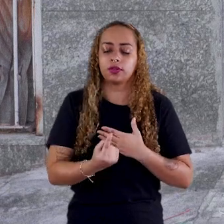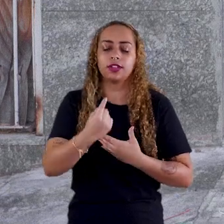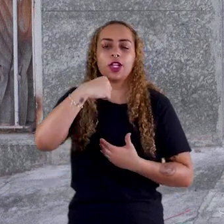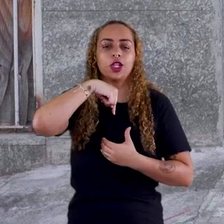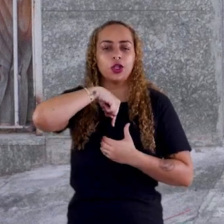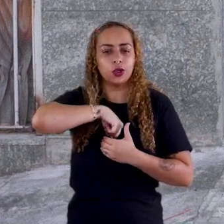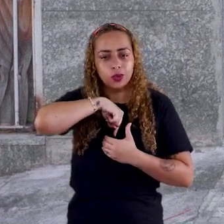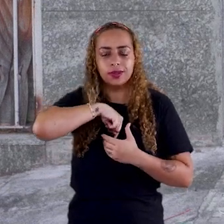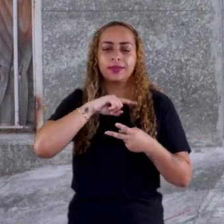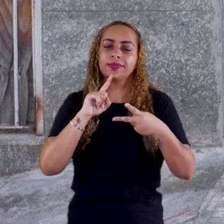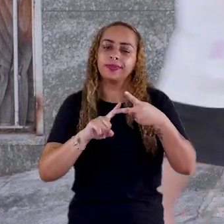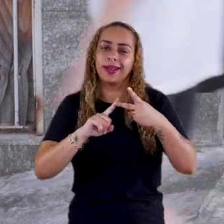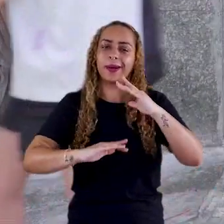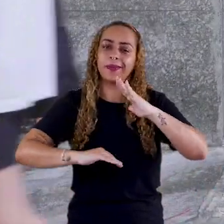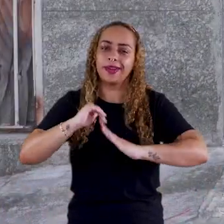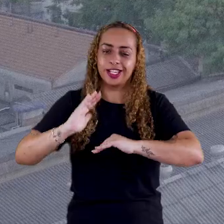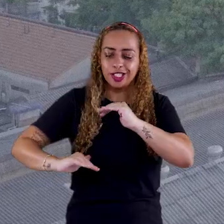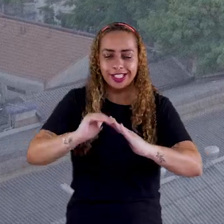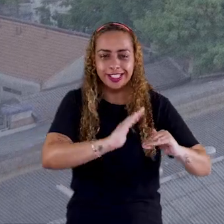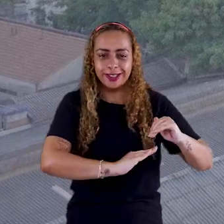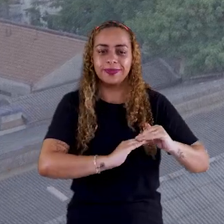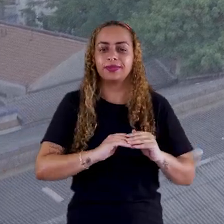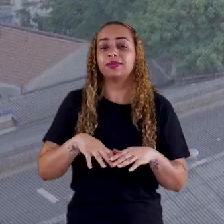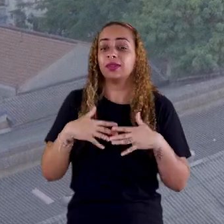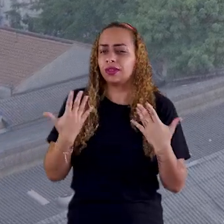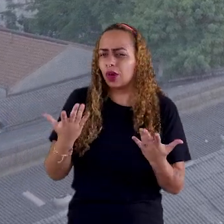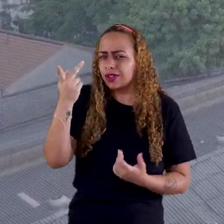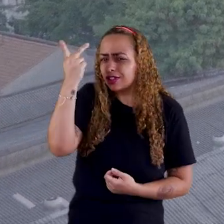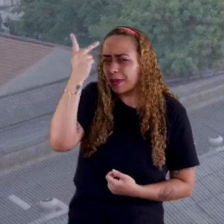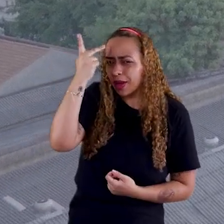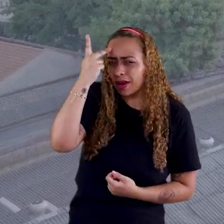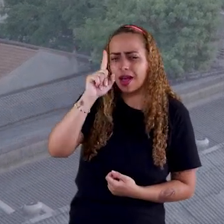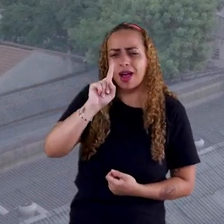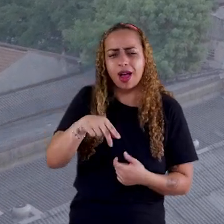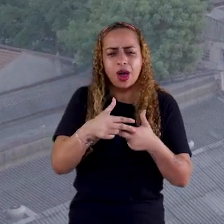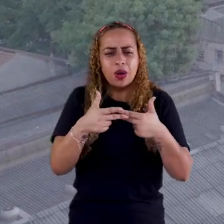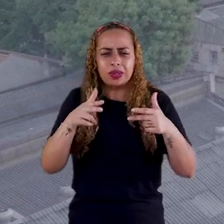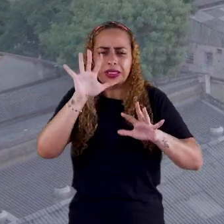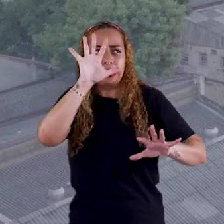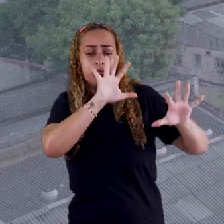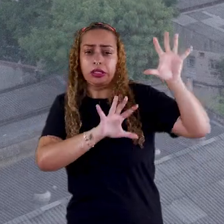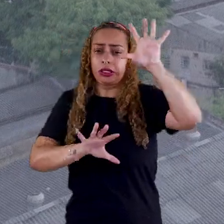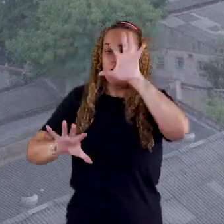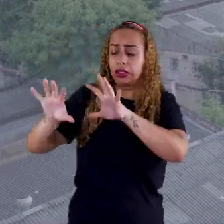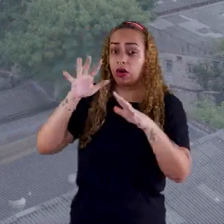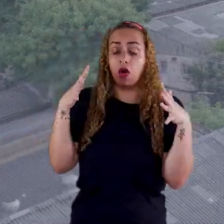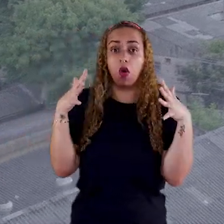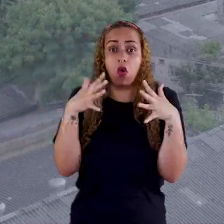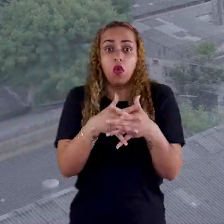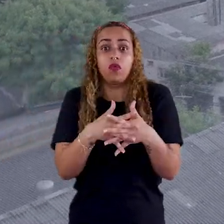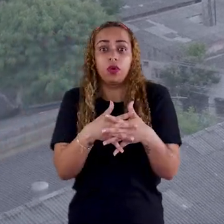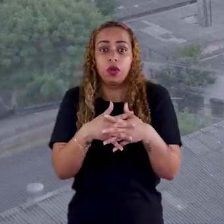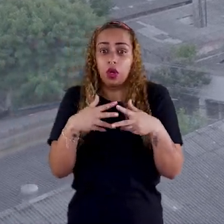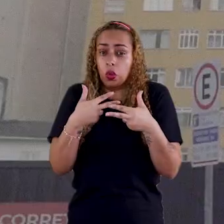subjetivo e o segundo mais prático, né? Então, São Paulo tem uma coisa cacofônica, assim, que